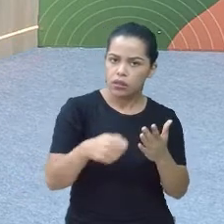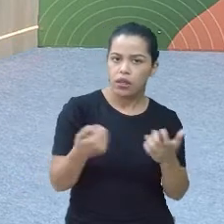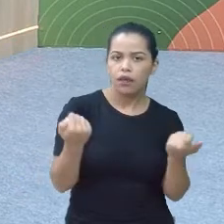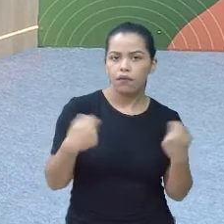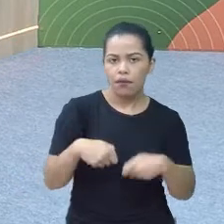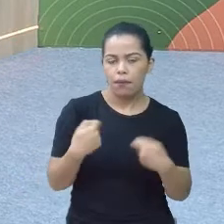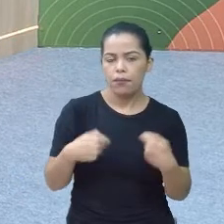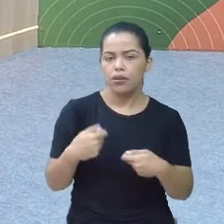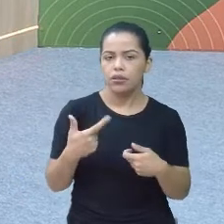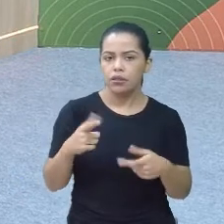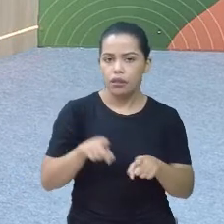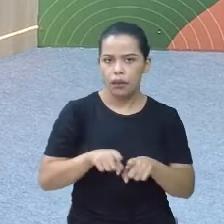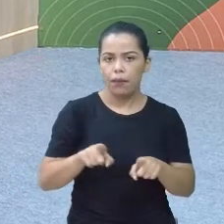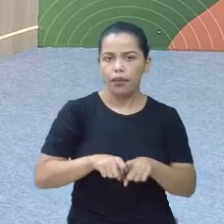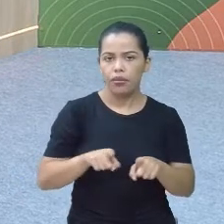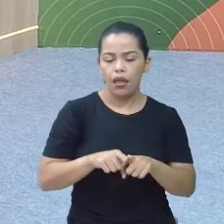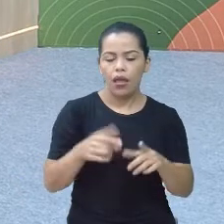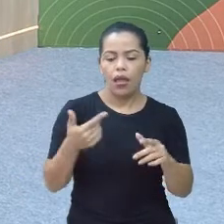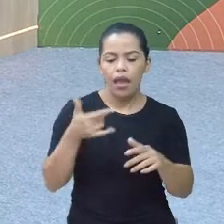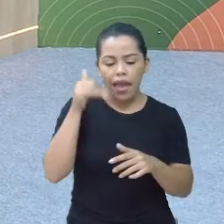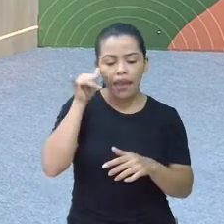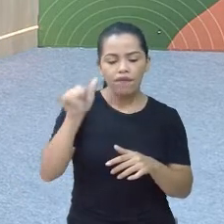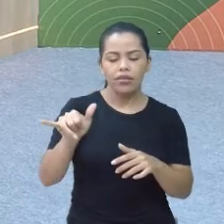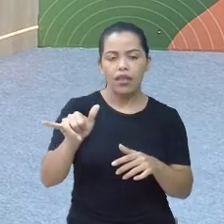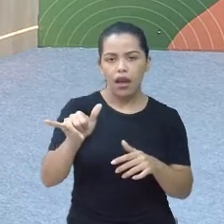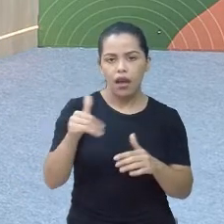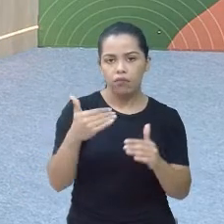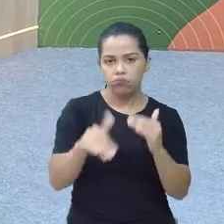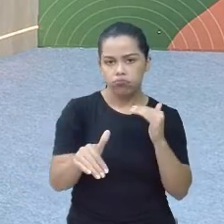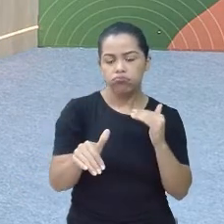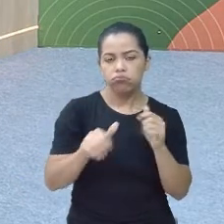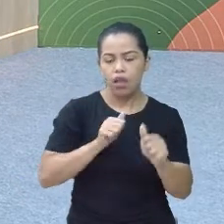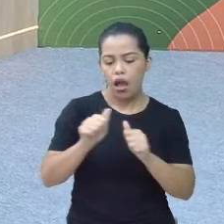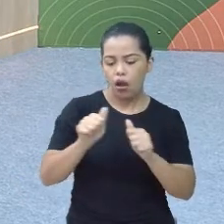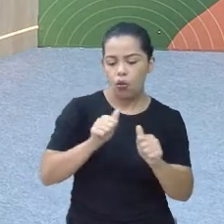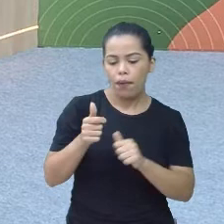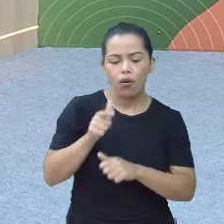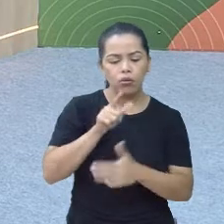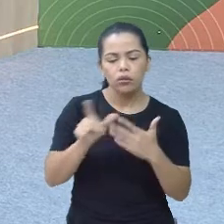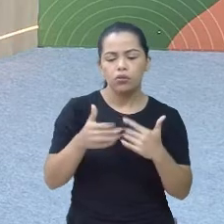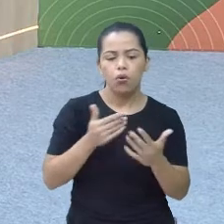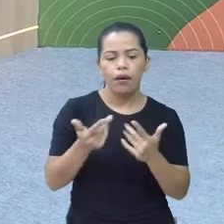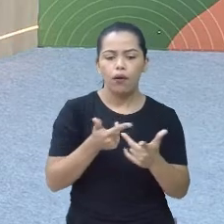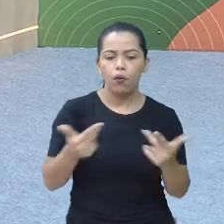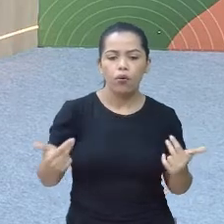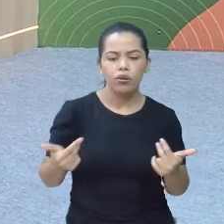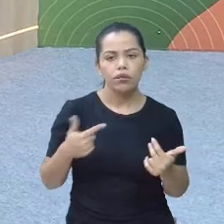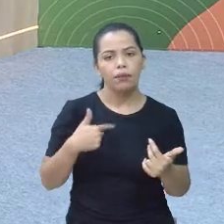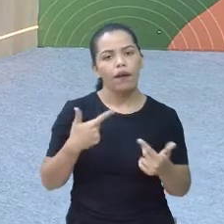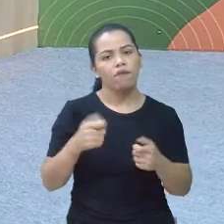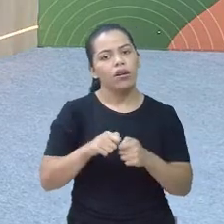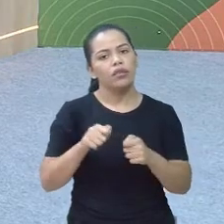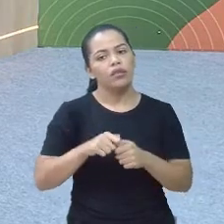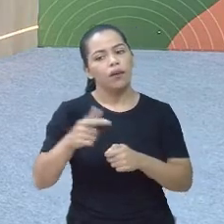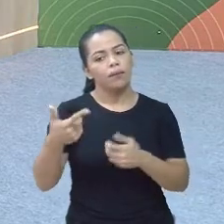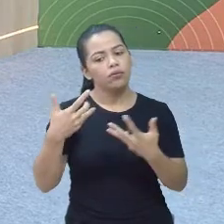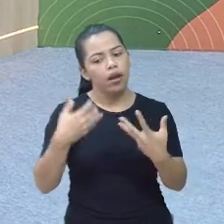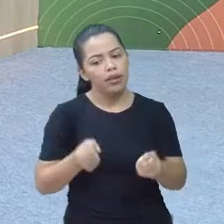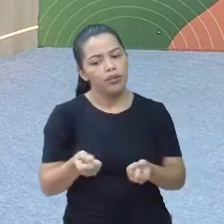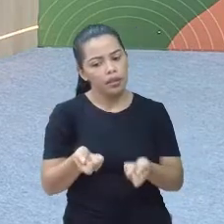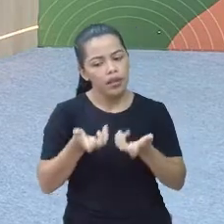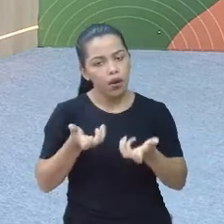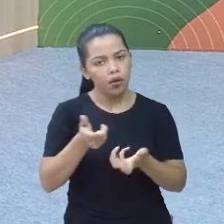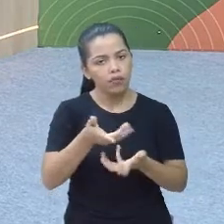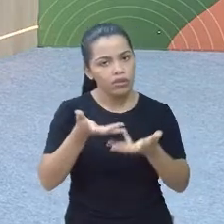a incoerência argumentativa. Isso para conseguir qualquer coisa, para conseguir convencer alguém a fazer o que você quer, para